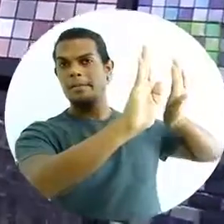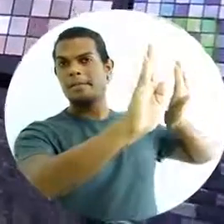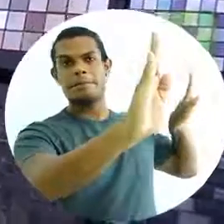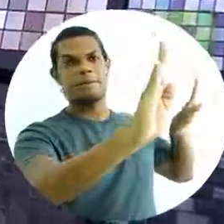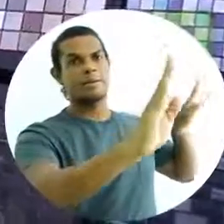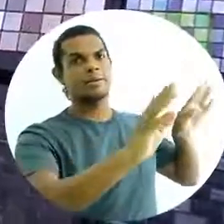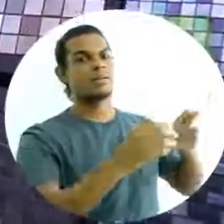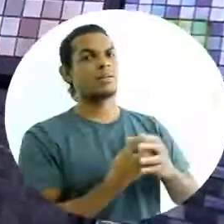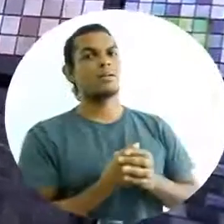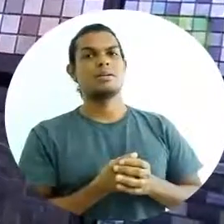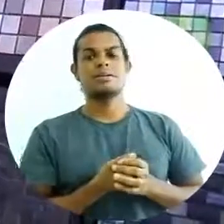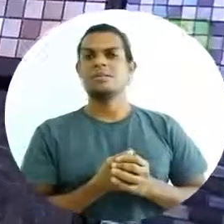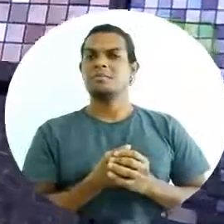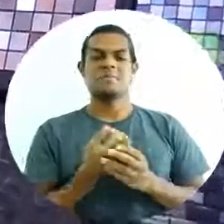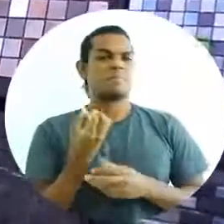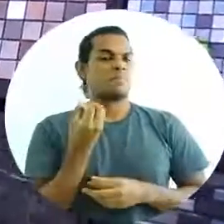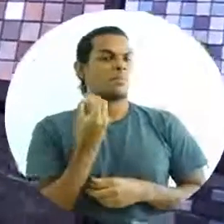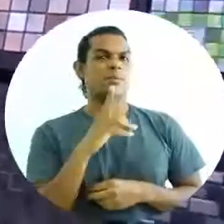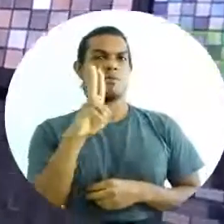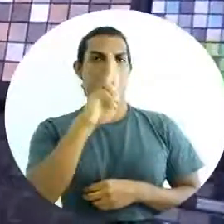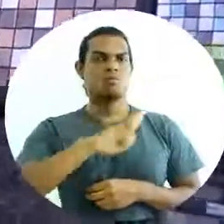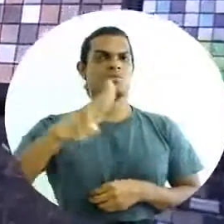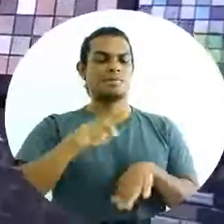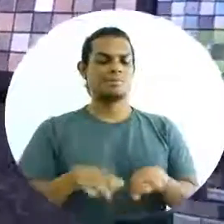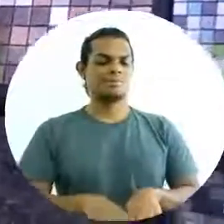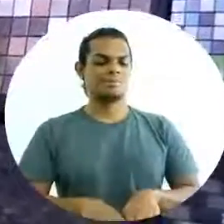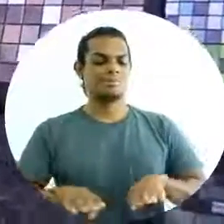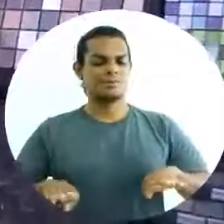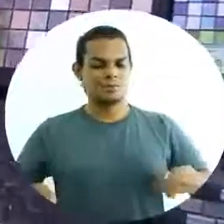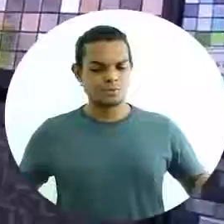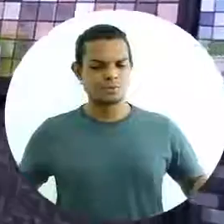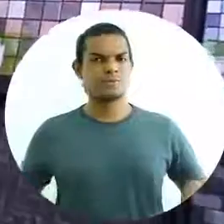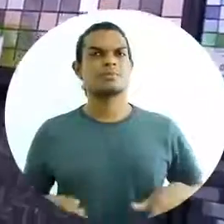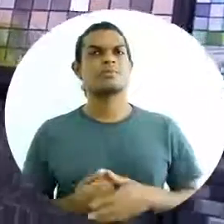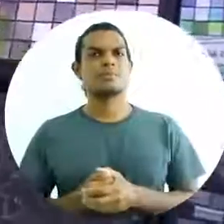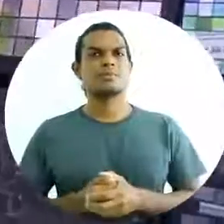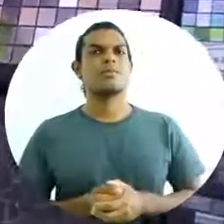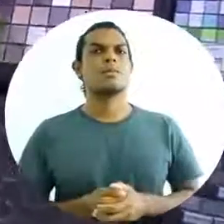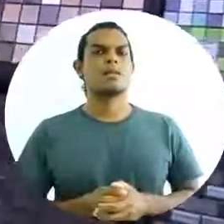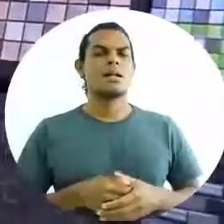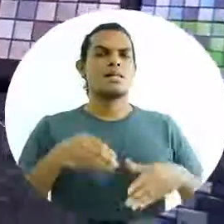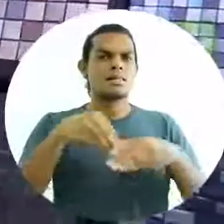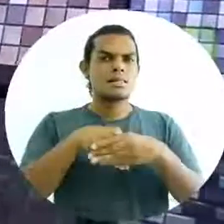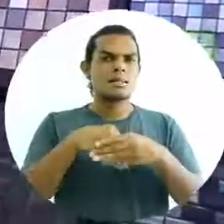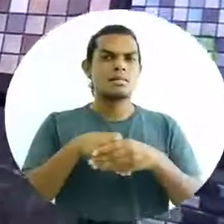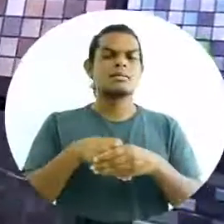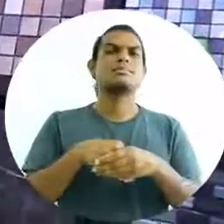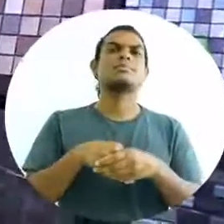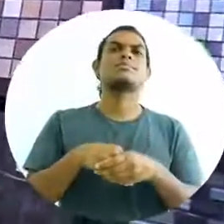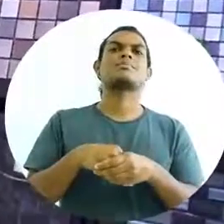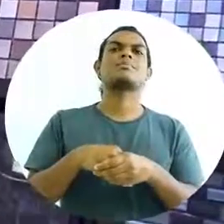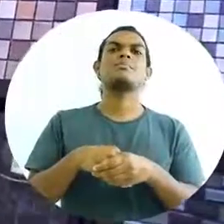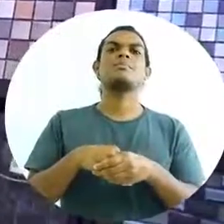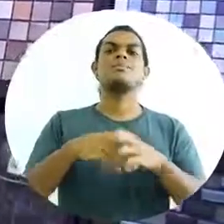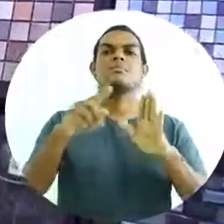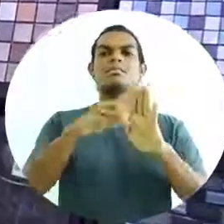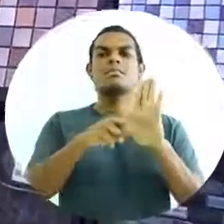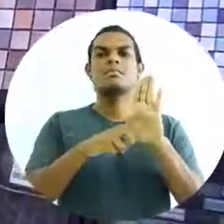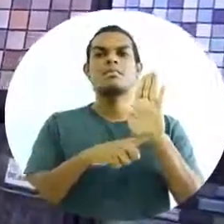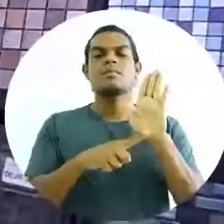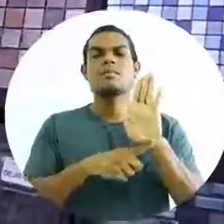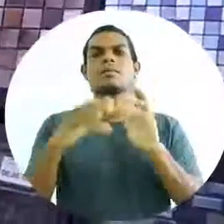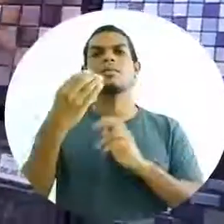está indicado para ser aplicado no chão, certo? A pastilha ainda está dentro da classe dos materiais